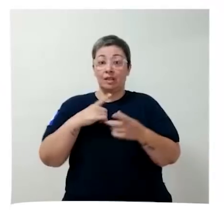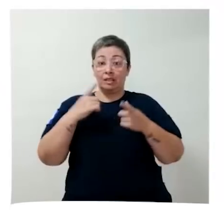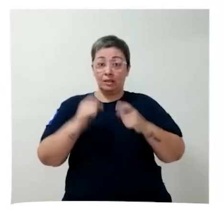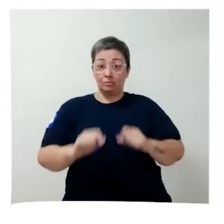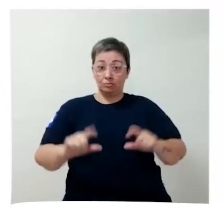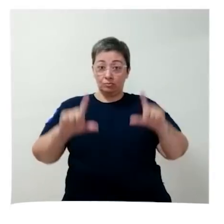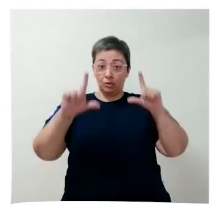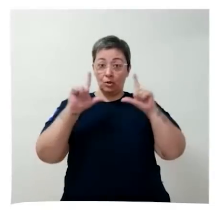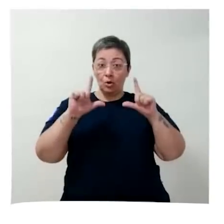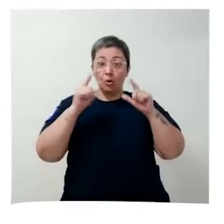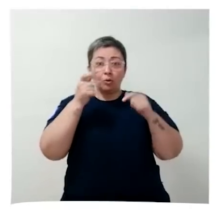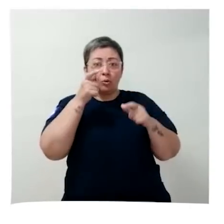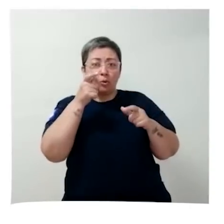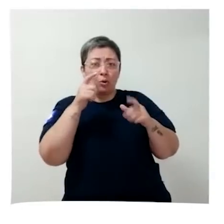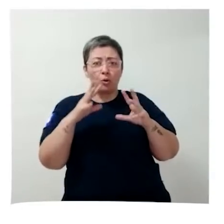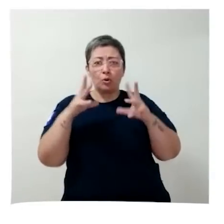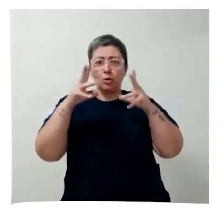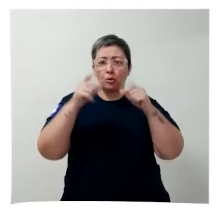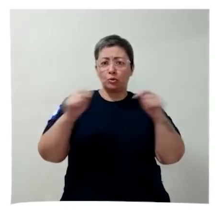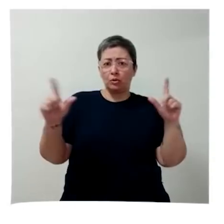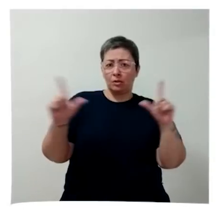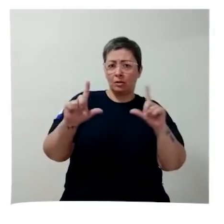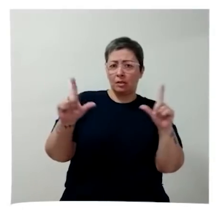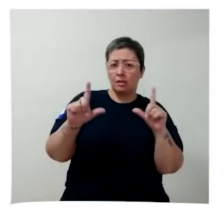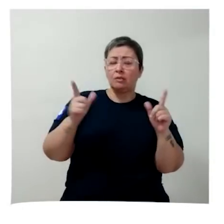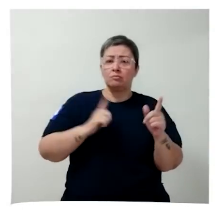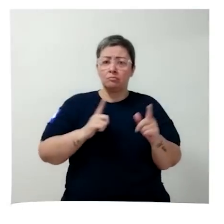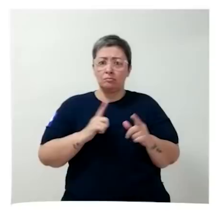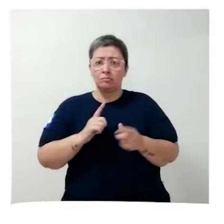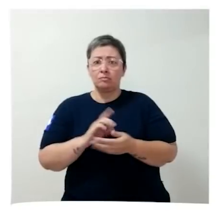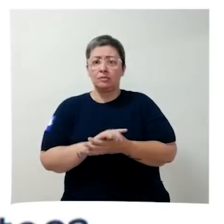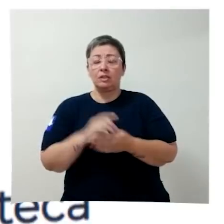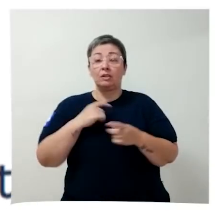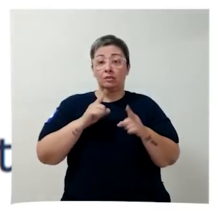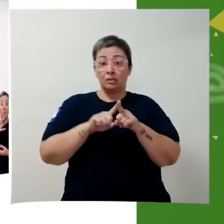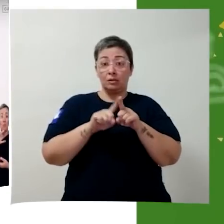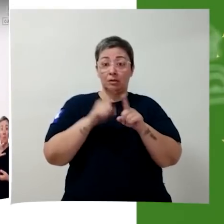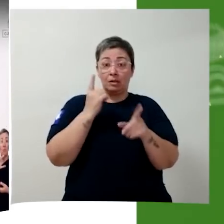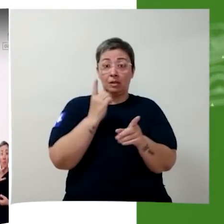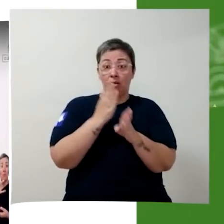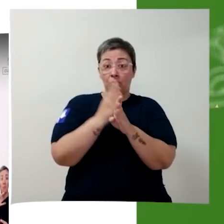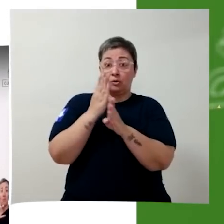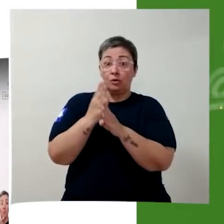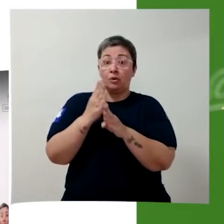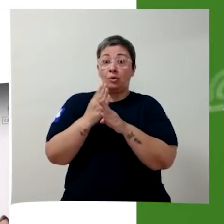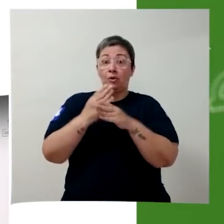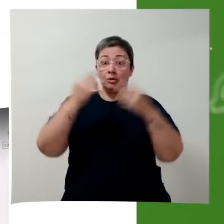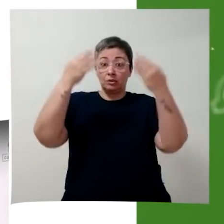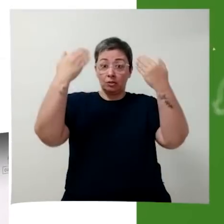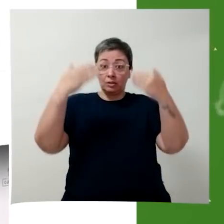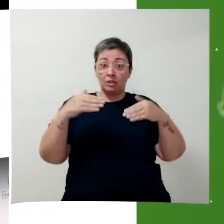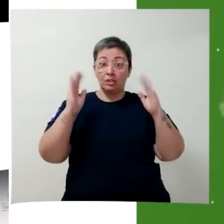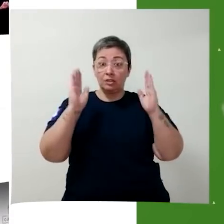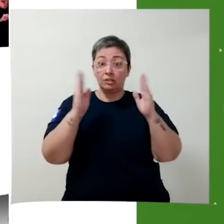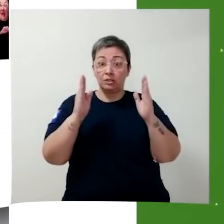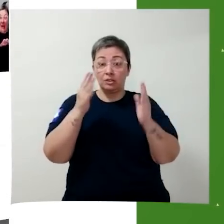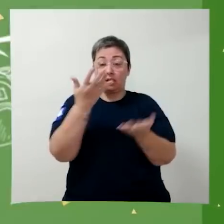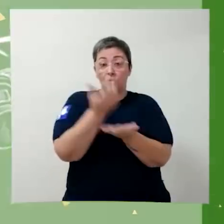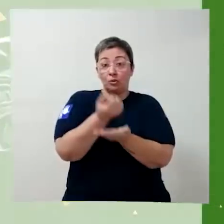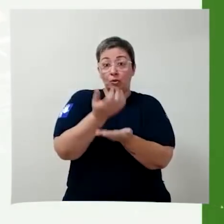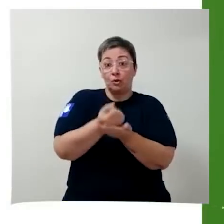Aqui você pode acompanhar tudo o que passa na sua telinha. Você encontra os programas já exibidos, conteúdo para